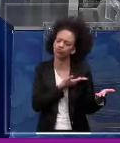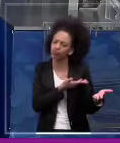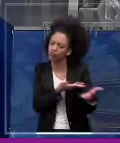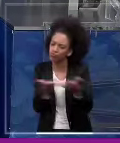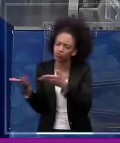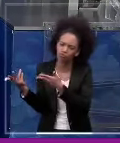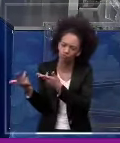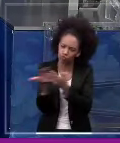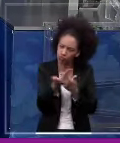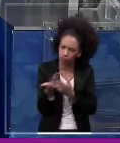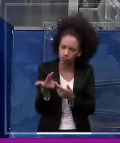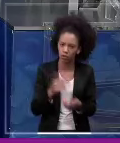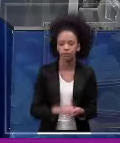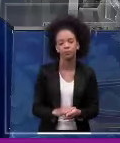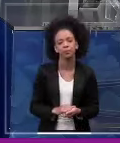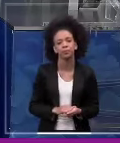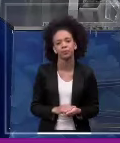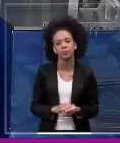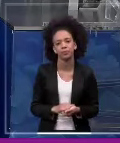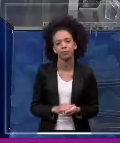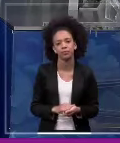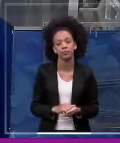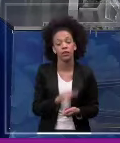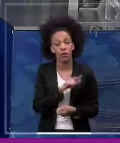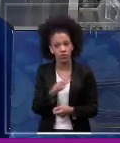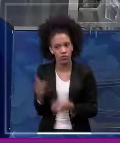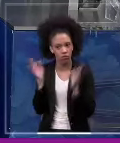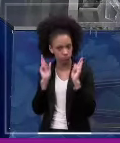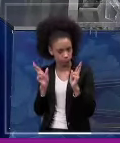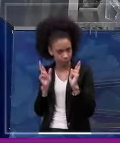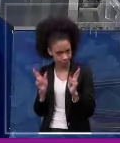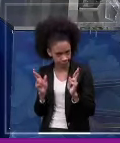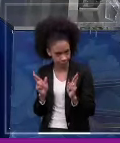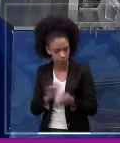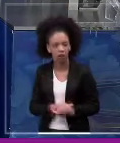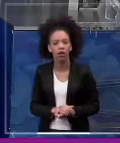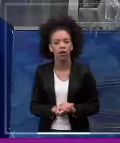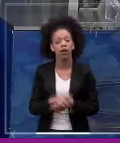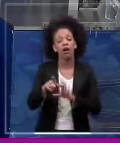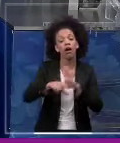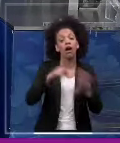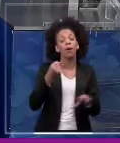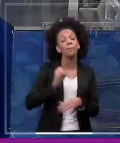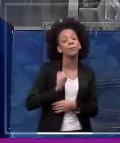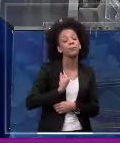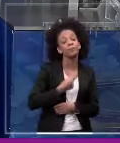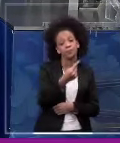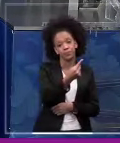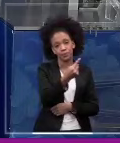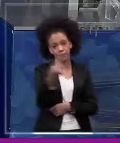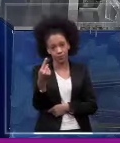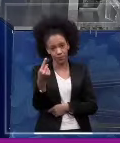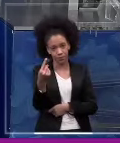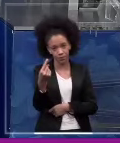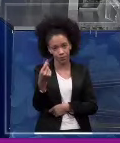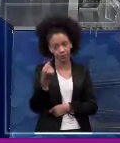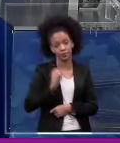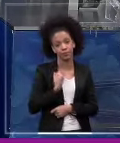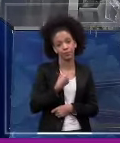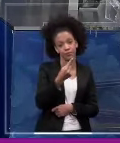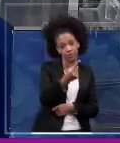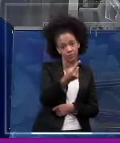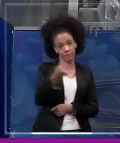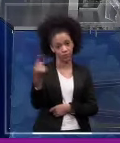igual. Vamos seguir sorteando. Você na torcida. Bola vermelha, número 11. Vermelha,